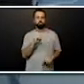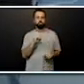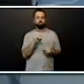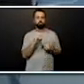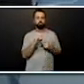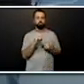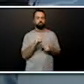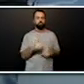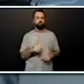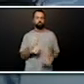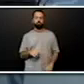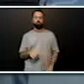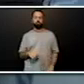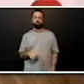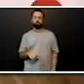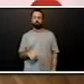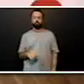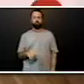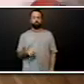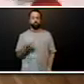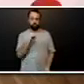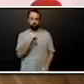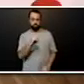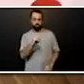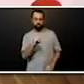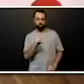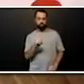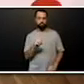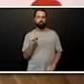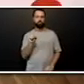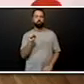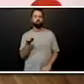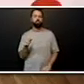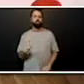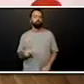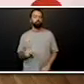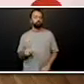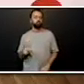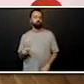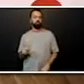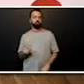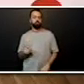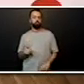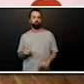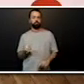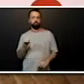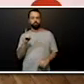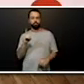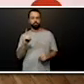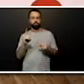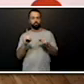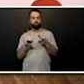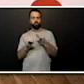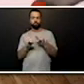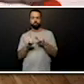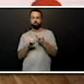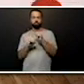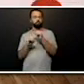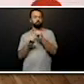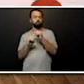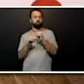esse zero indica que eu não tenho nenhuma